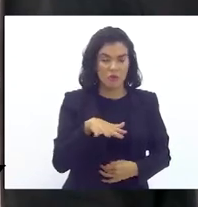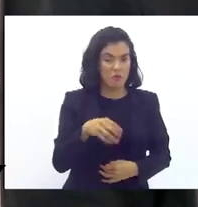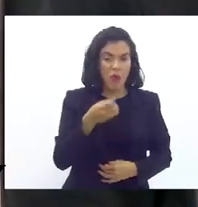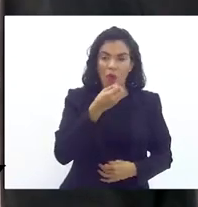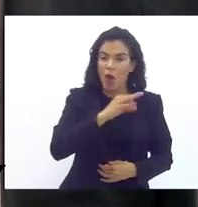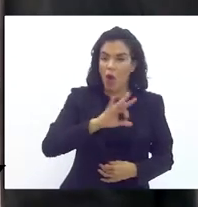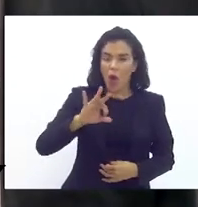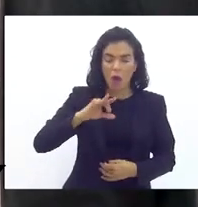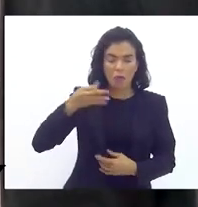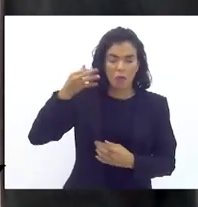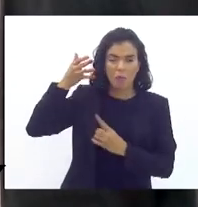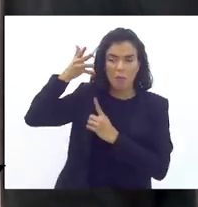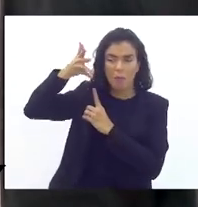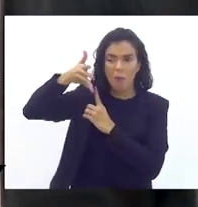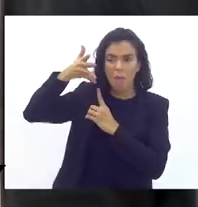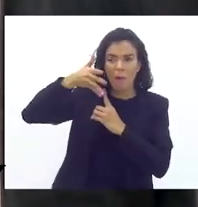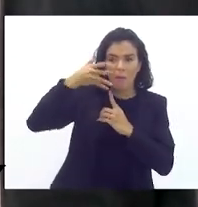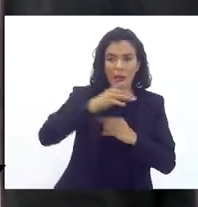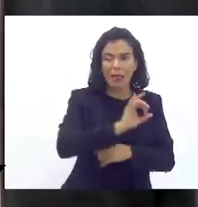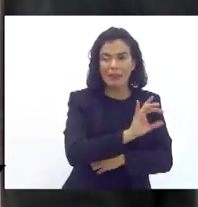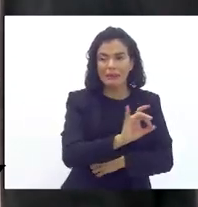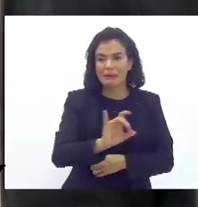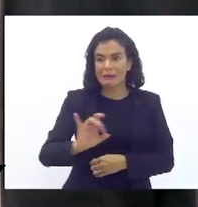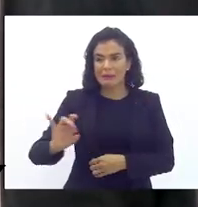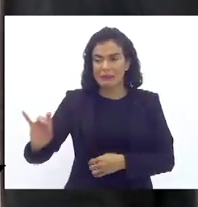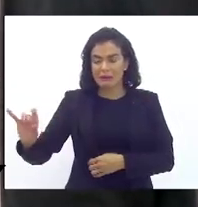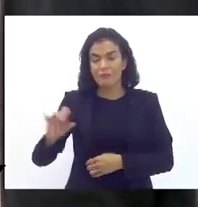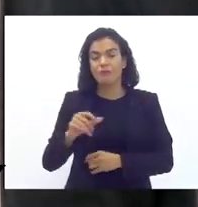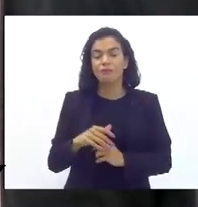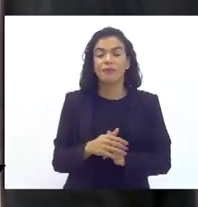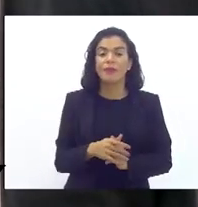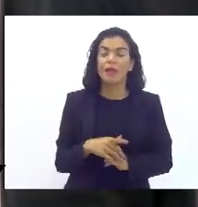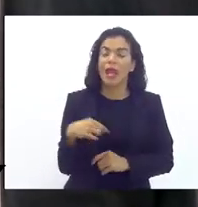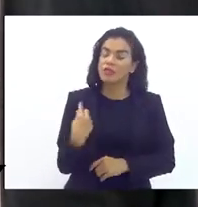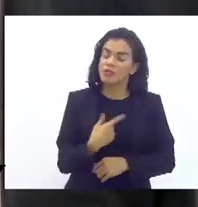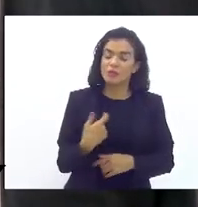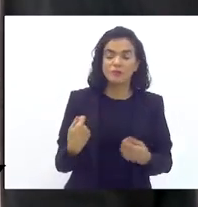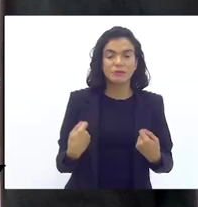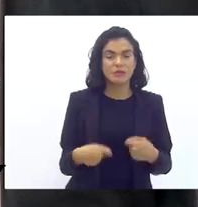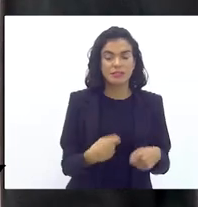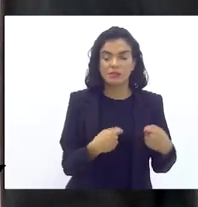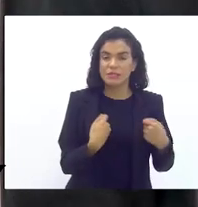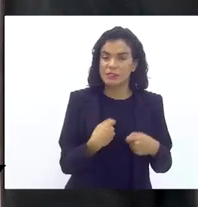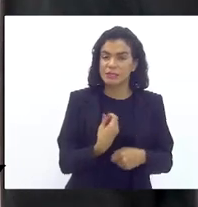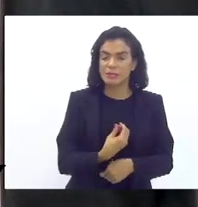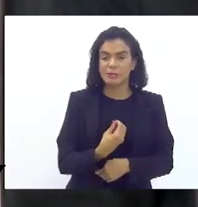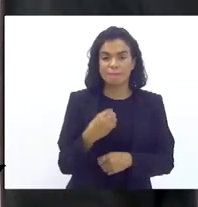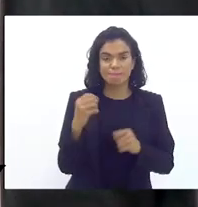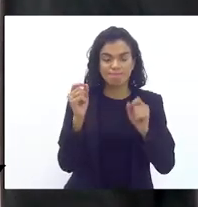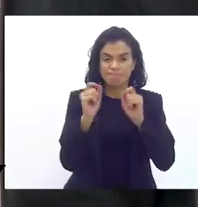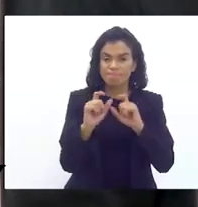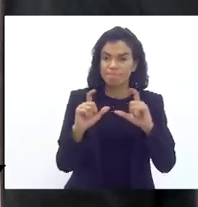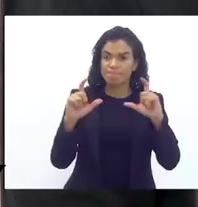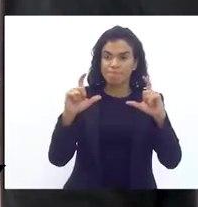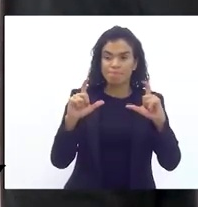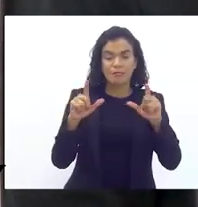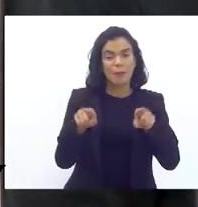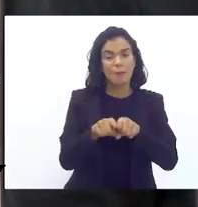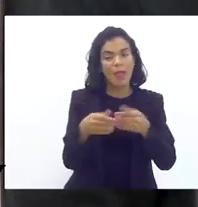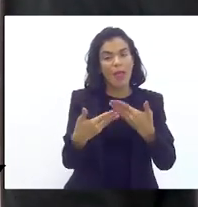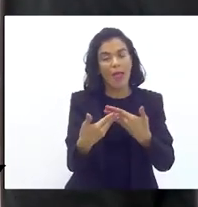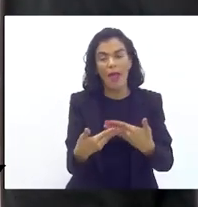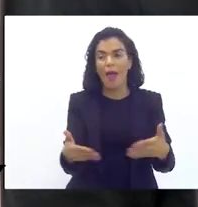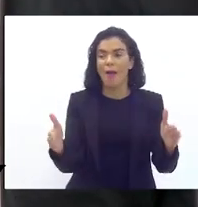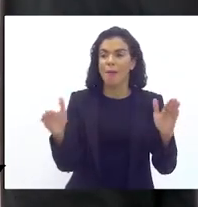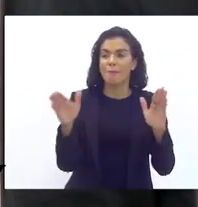muito bem trazida por todos os participantes é algo que a gente precisa estar aberto né